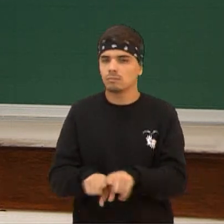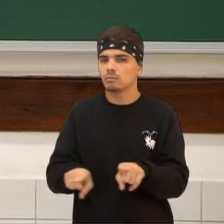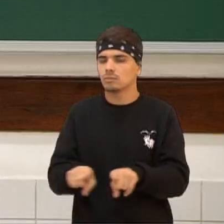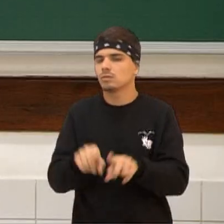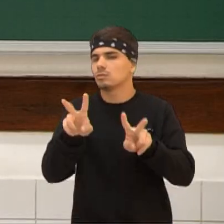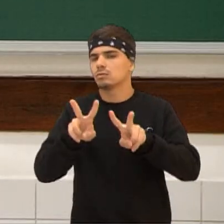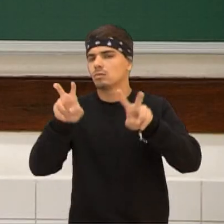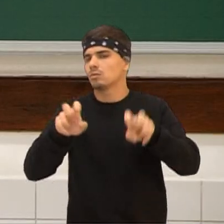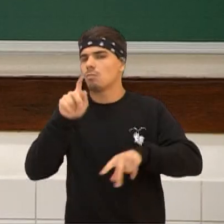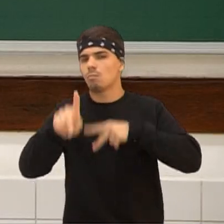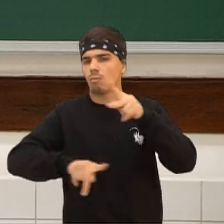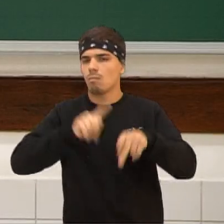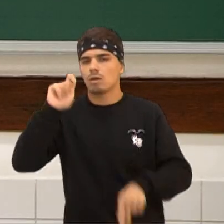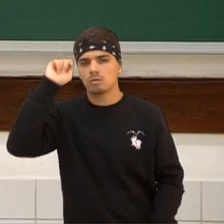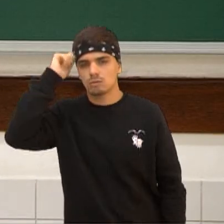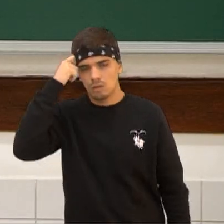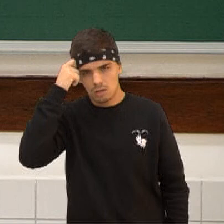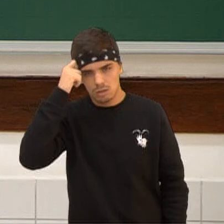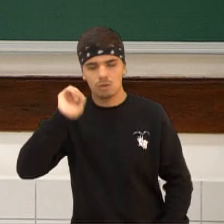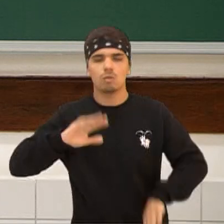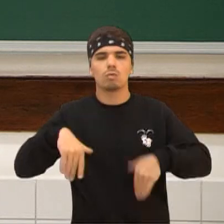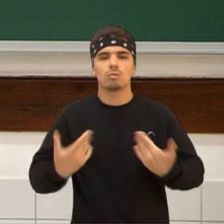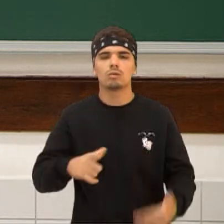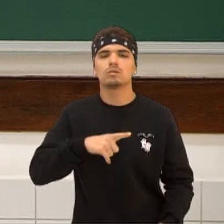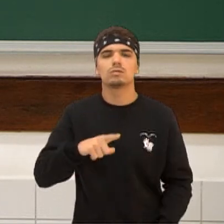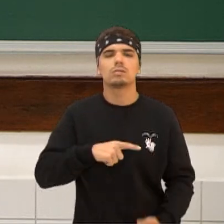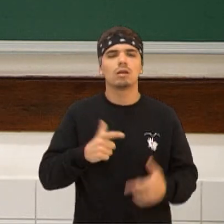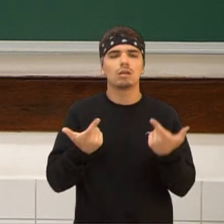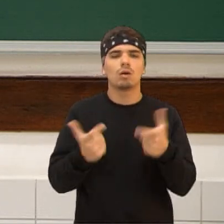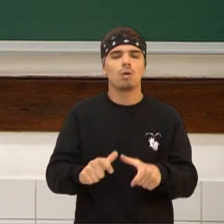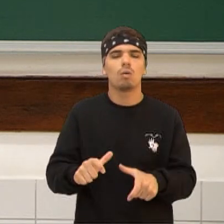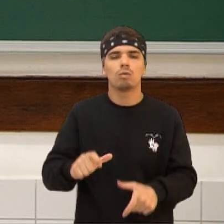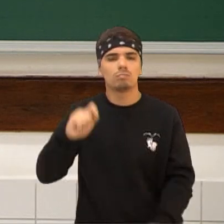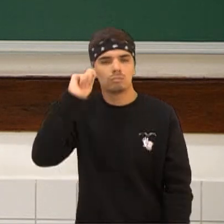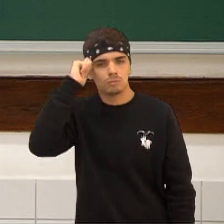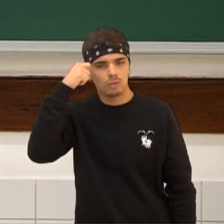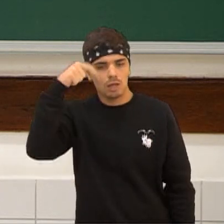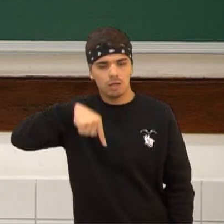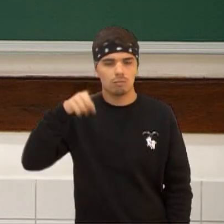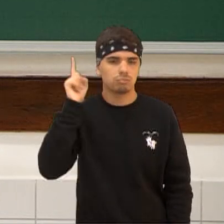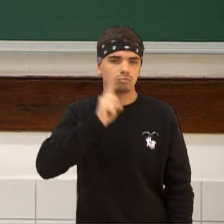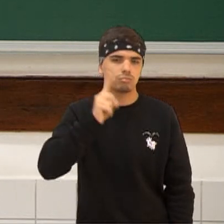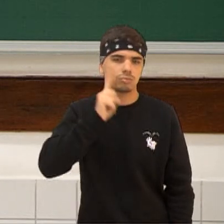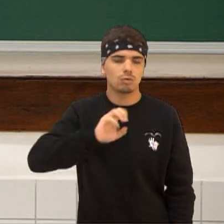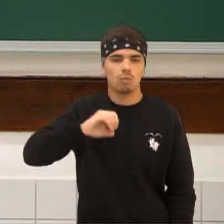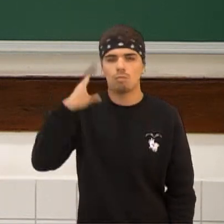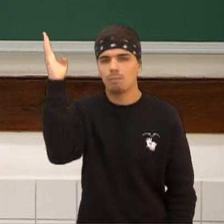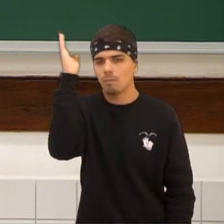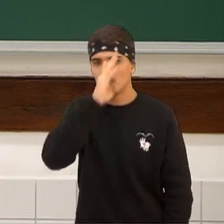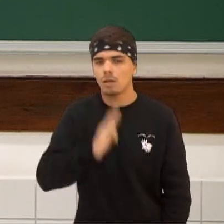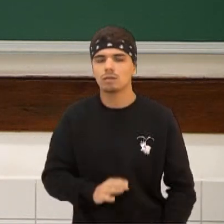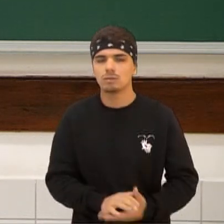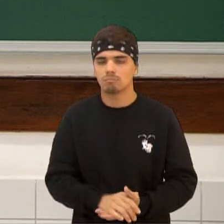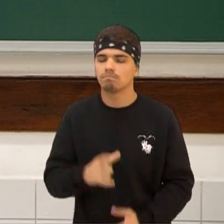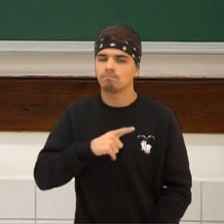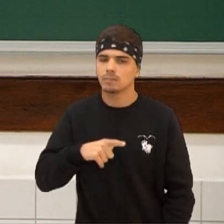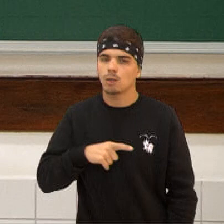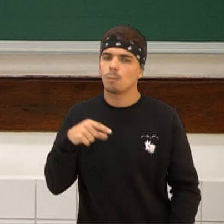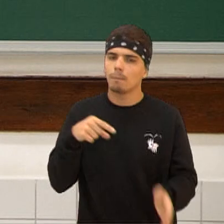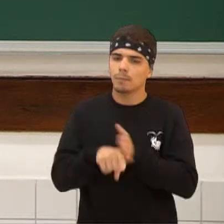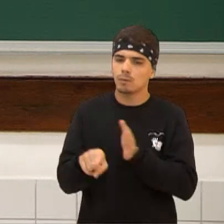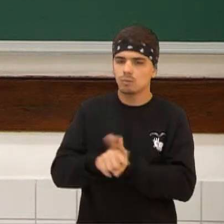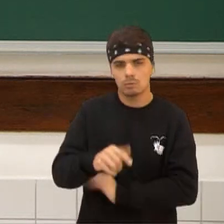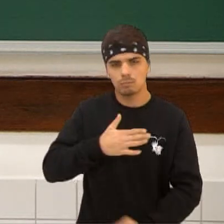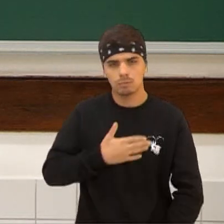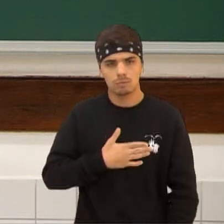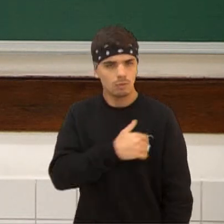fala em população negra, onde será que tem mais negros? O que vocês acham? É mais nos Estados Unidos ou é mais no Brasil? Eu geralmente faço essa pergunta para os